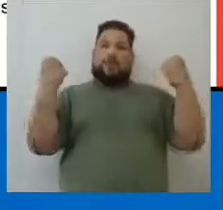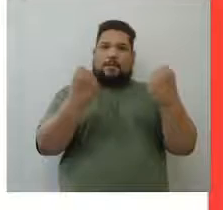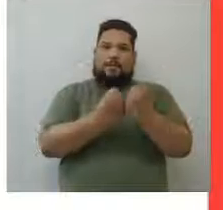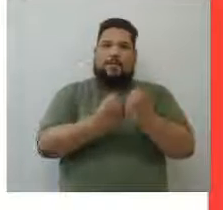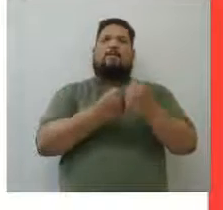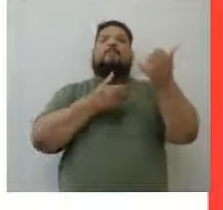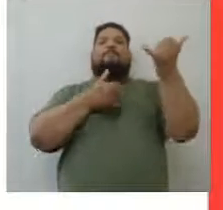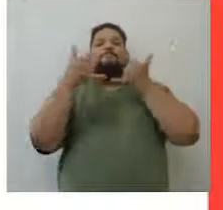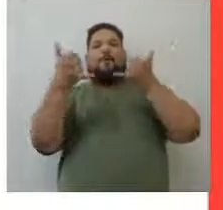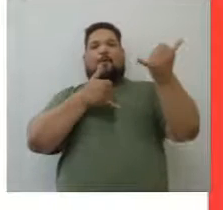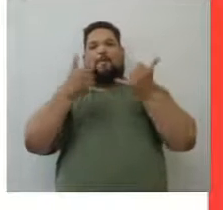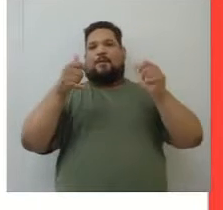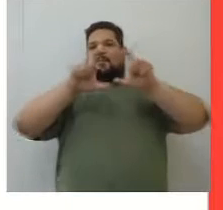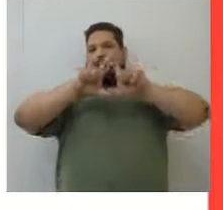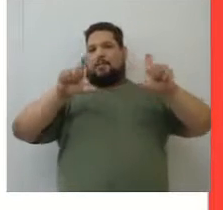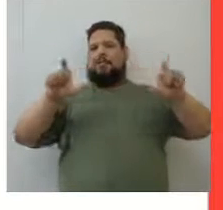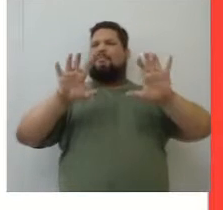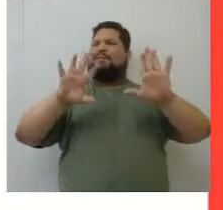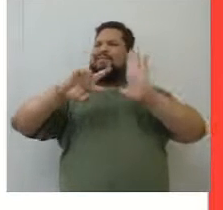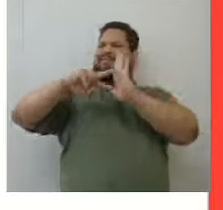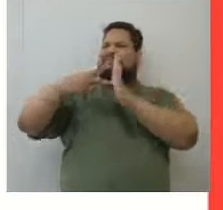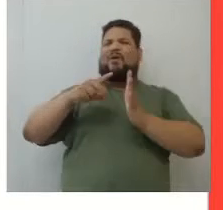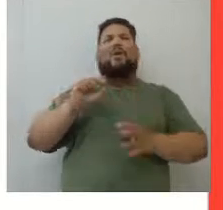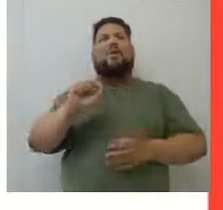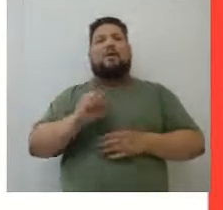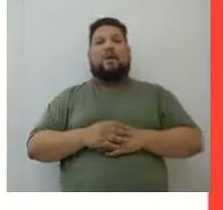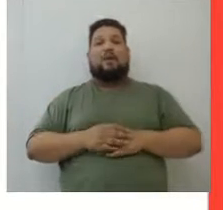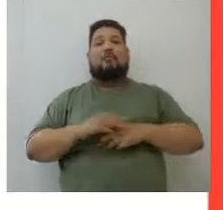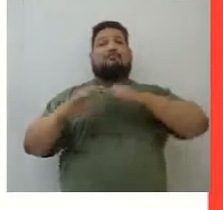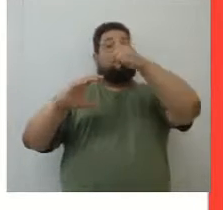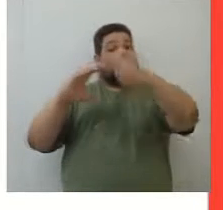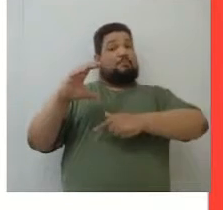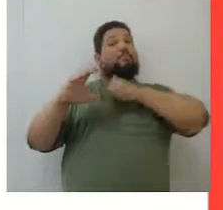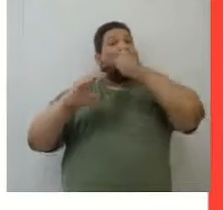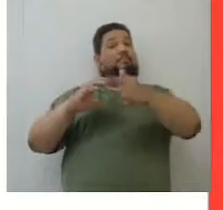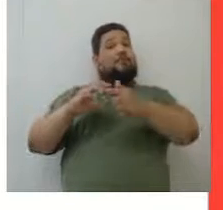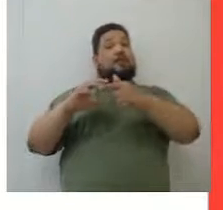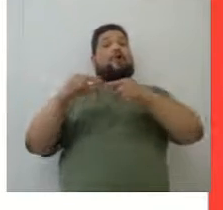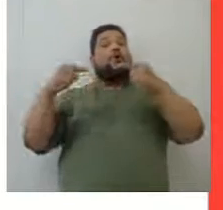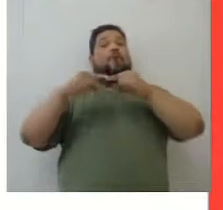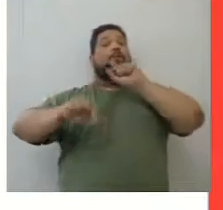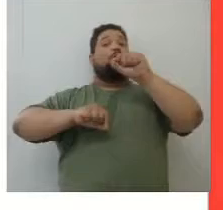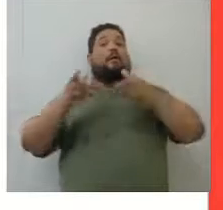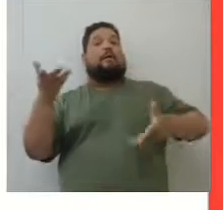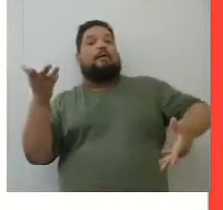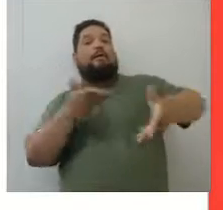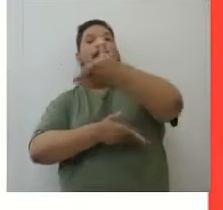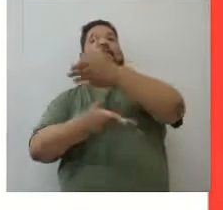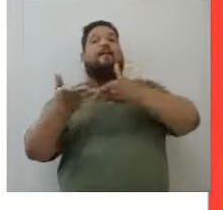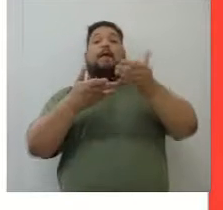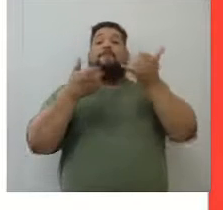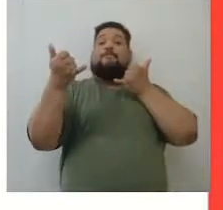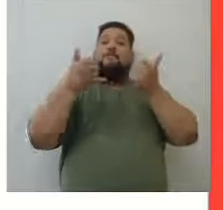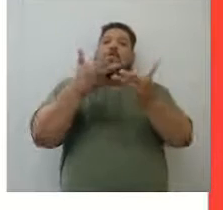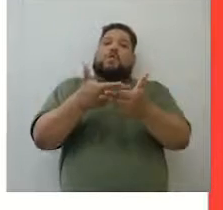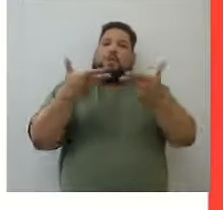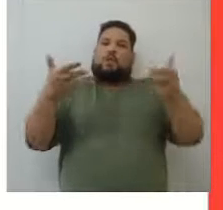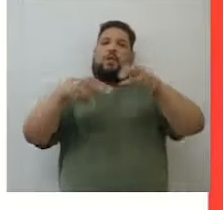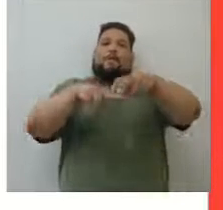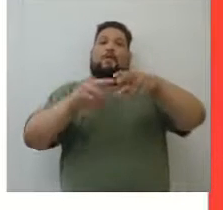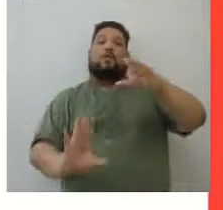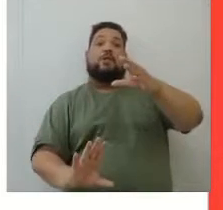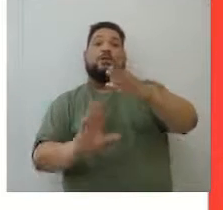da Informação. Mas, professor, o que quer dizer isso? A globalização é baseada na circulação da informação. Surge assim